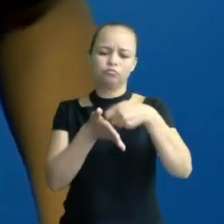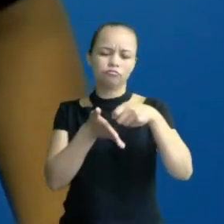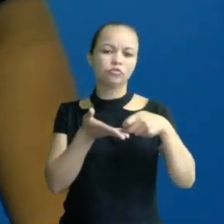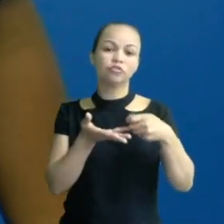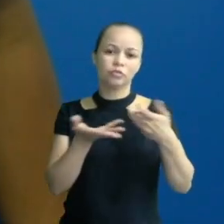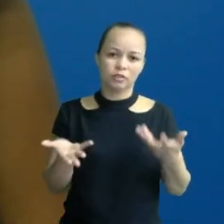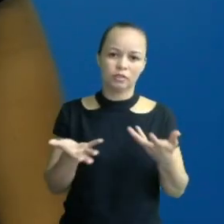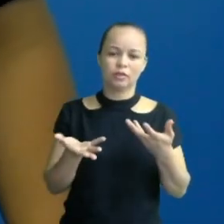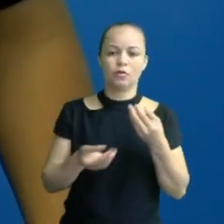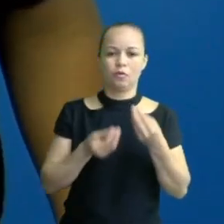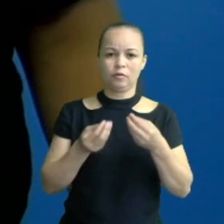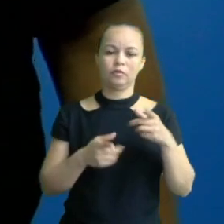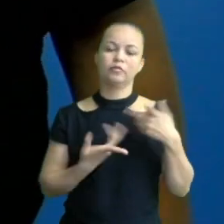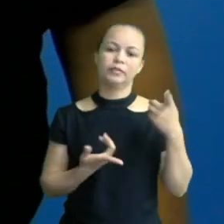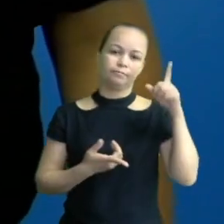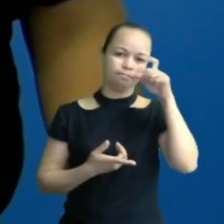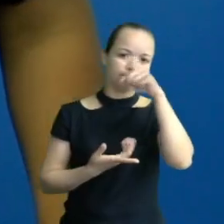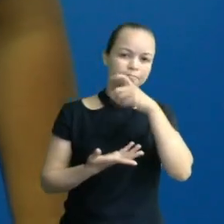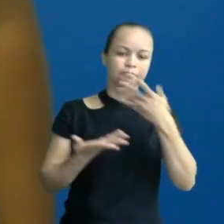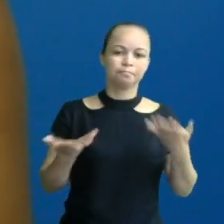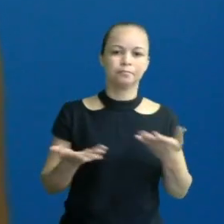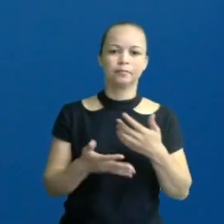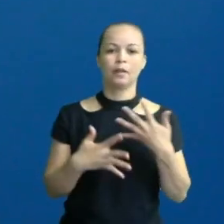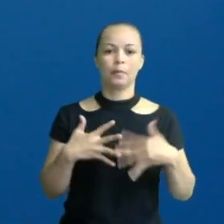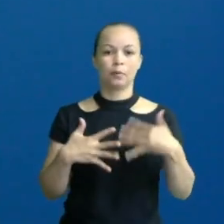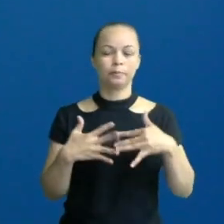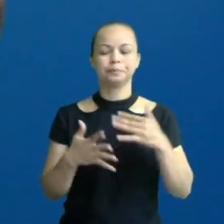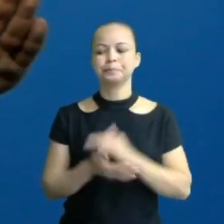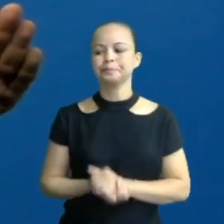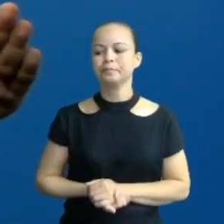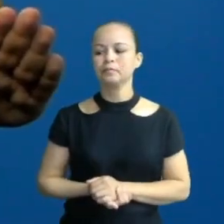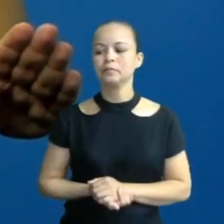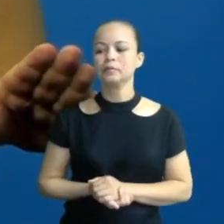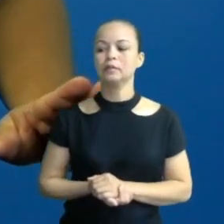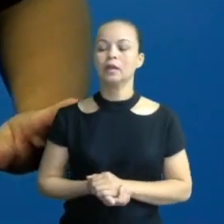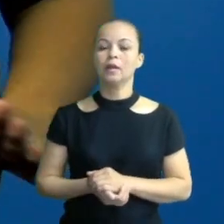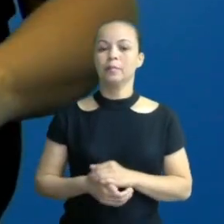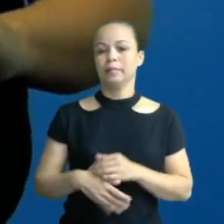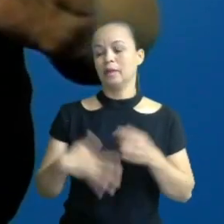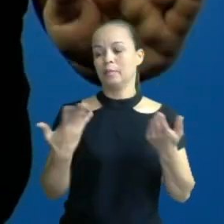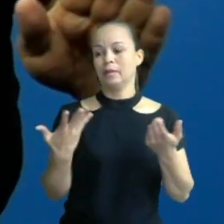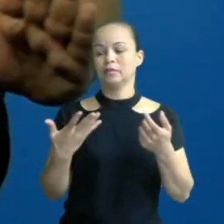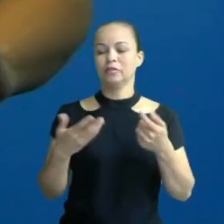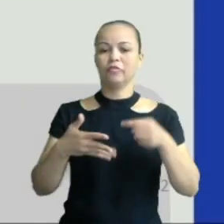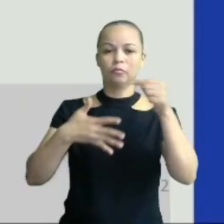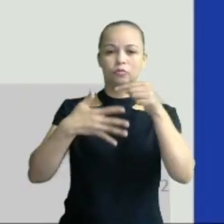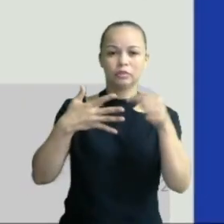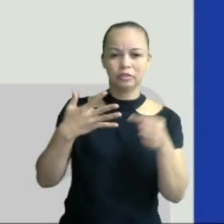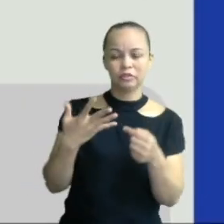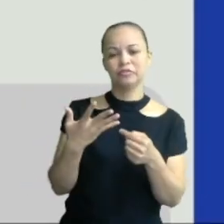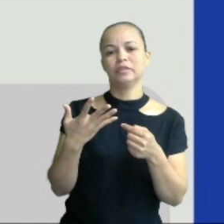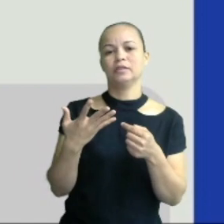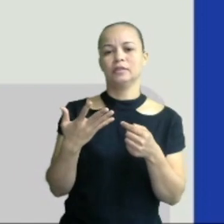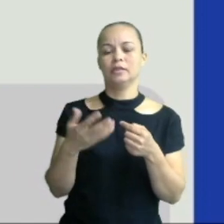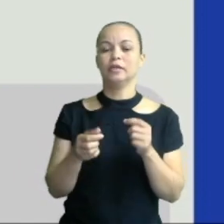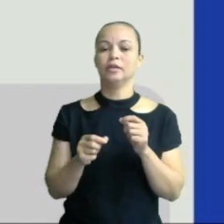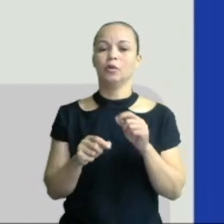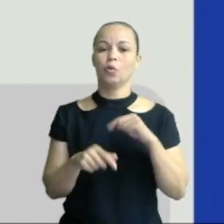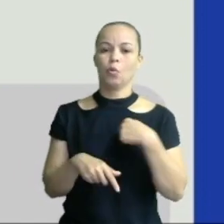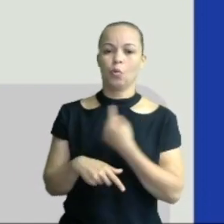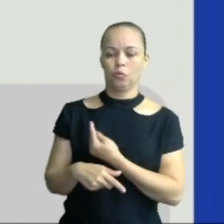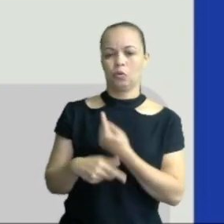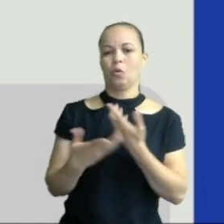das palavras. Vamos lá? Primeiramente, vamos dividir, né, como é de praxe, o